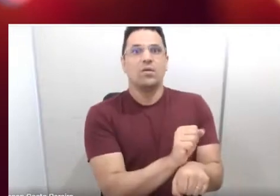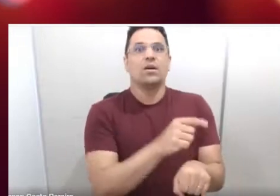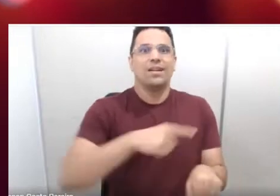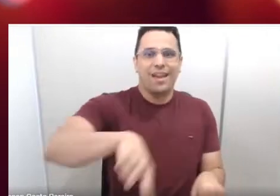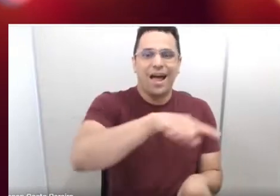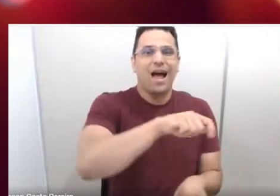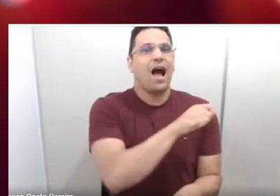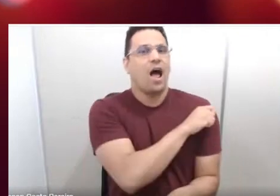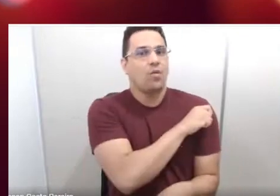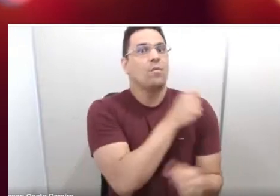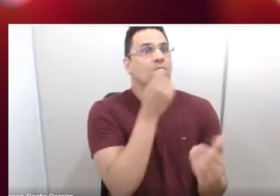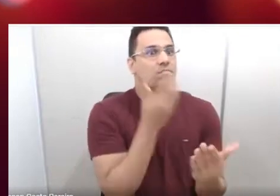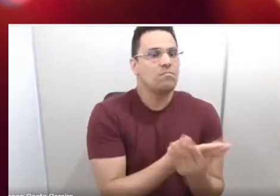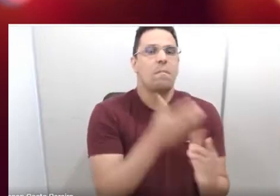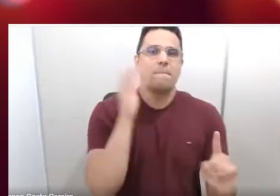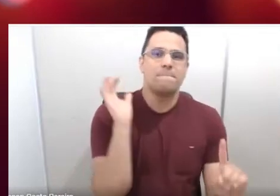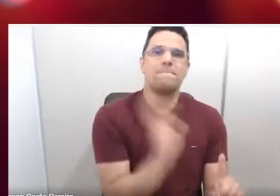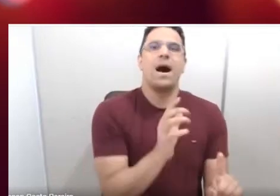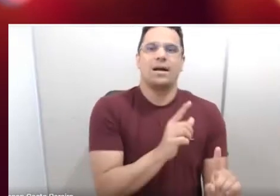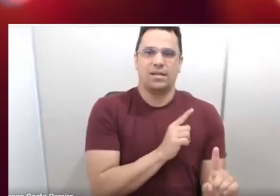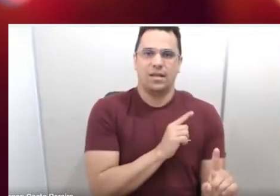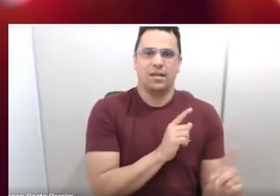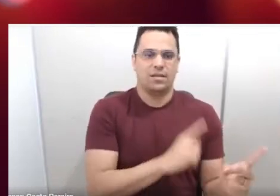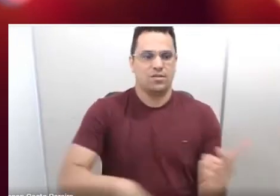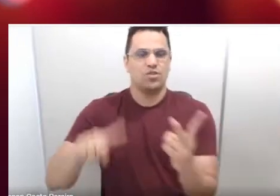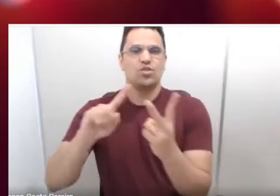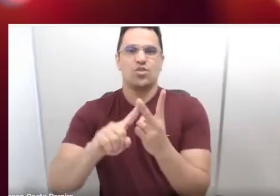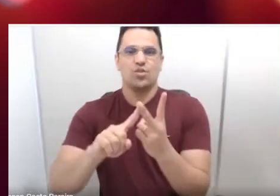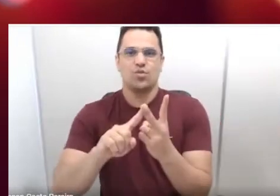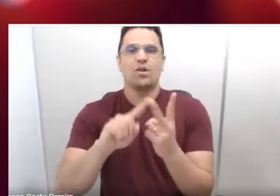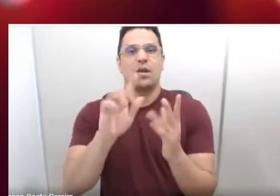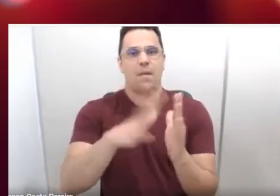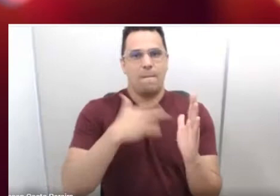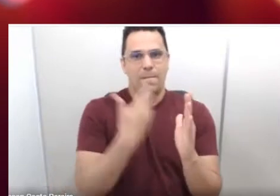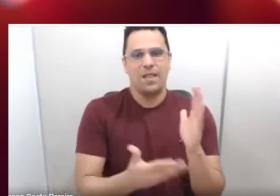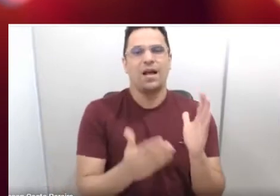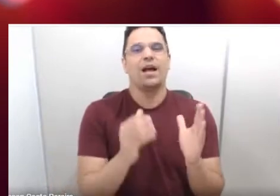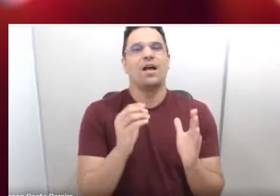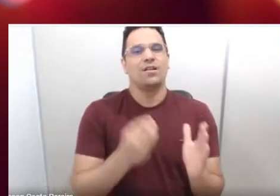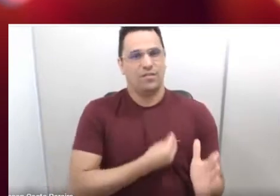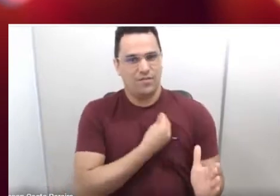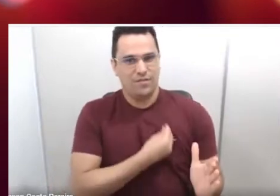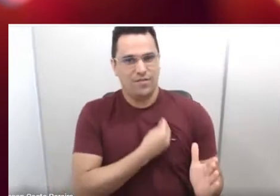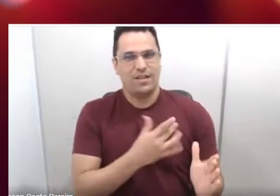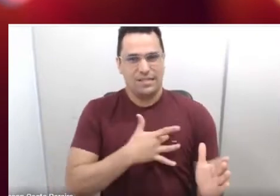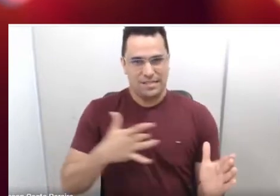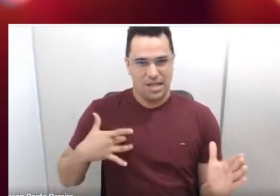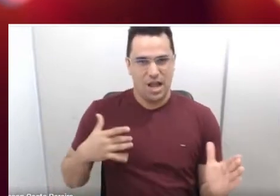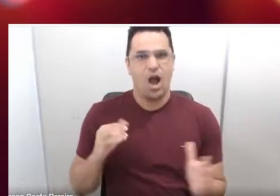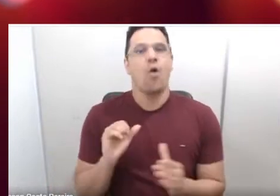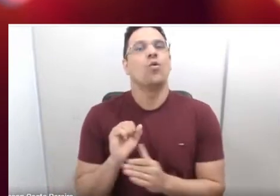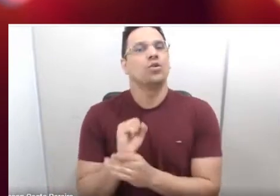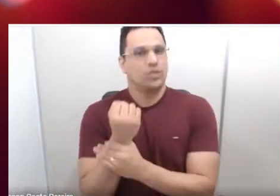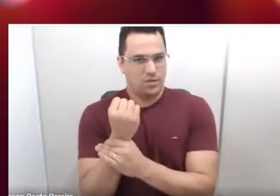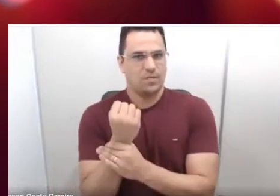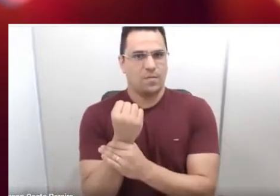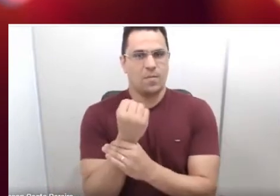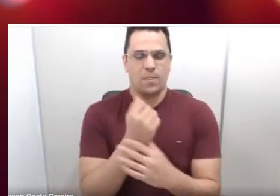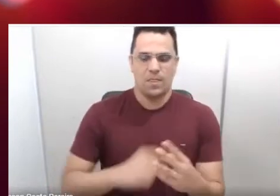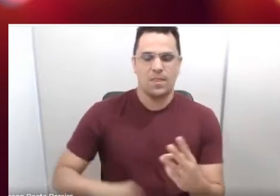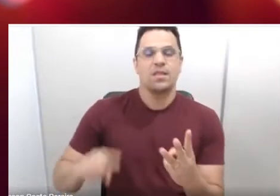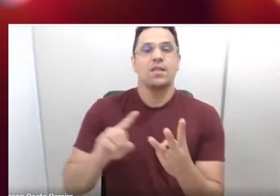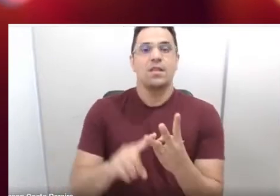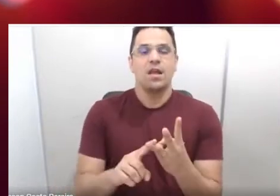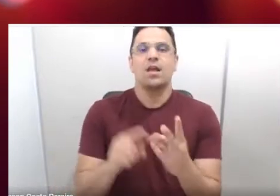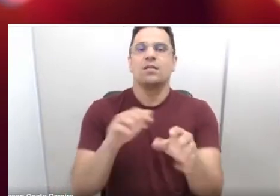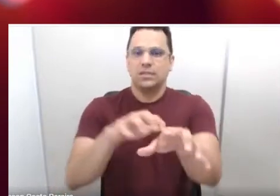O segundo é a discussão do plano de biossegurança para a universidade e o terceiro é o ensino remoto. Então, acho que antes de iniciar essa discussão sobre